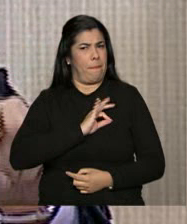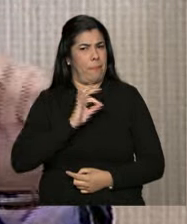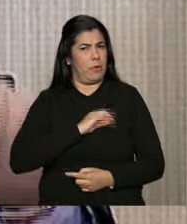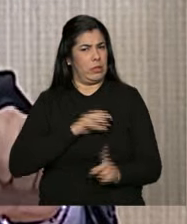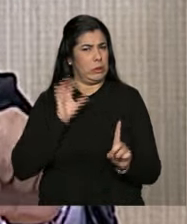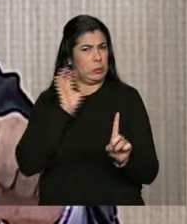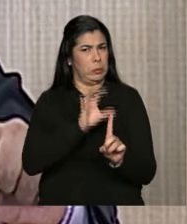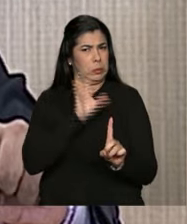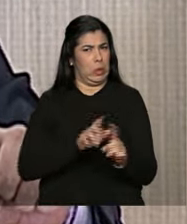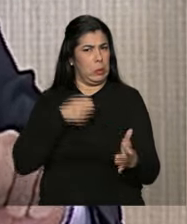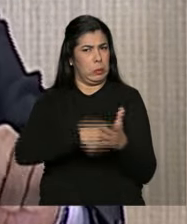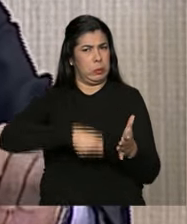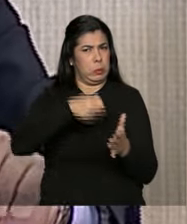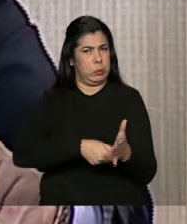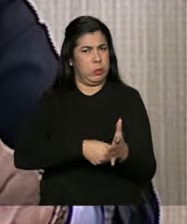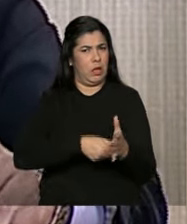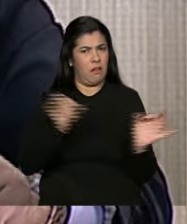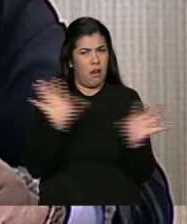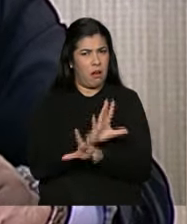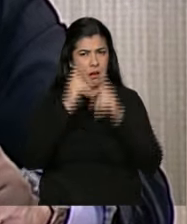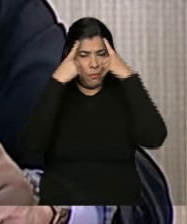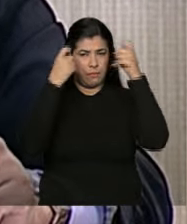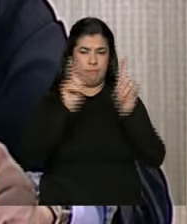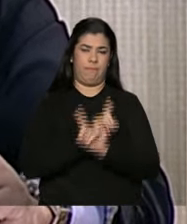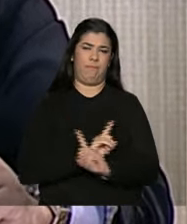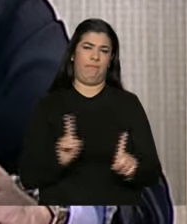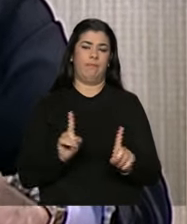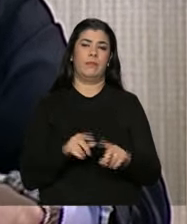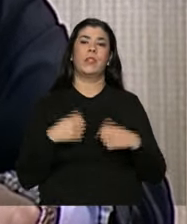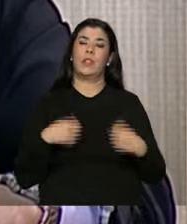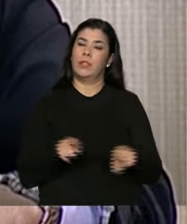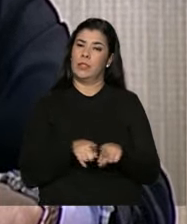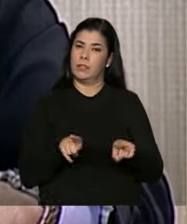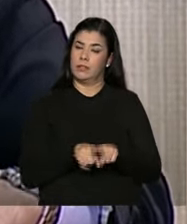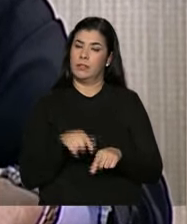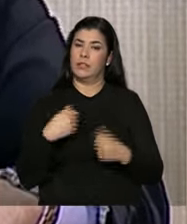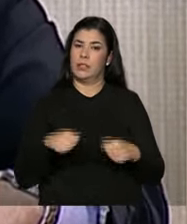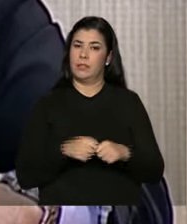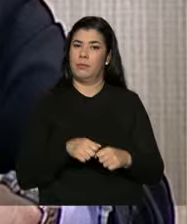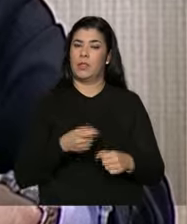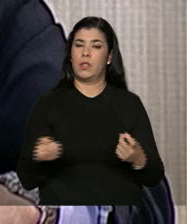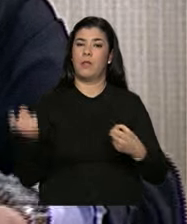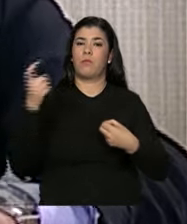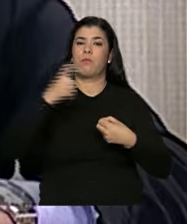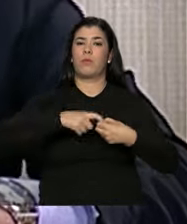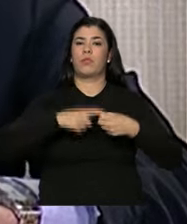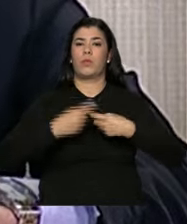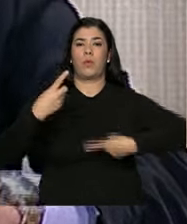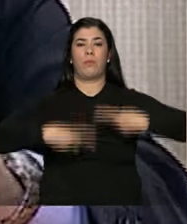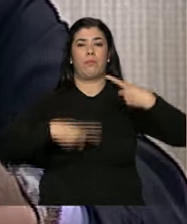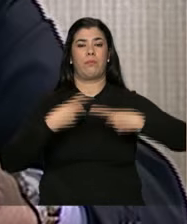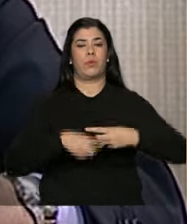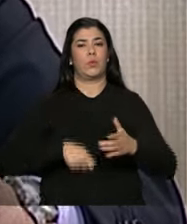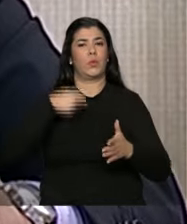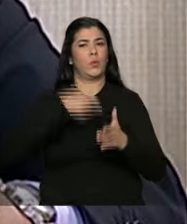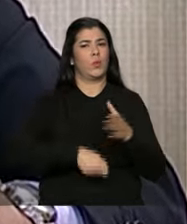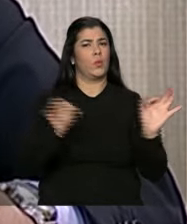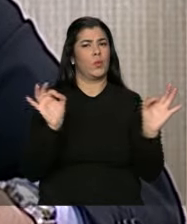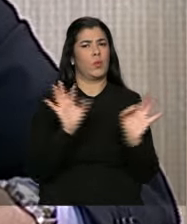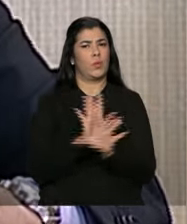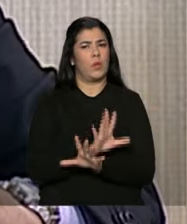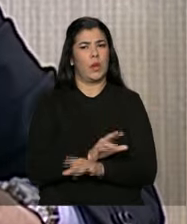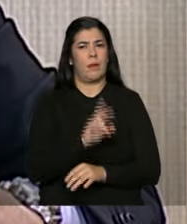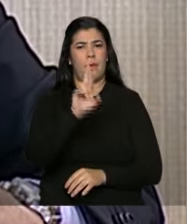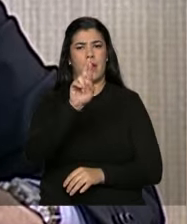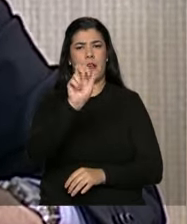É, é um fator importante, mas não apenas com polícia que se enfrenta o tema da violência. E ela tem que ter uma política de combate ao